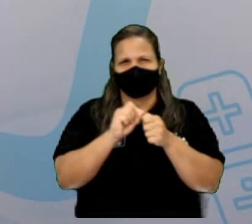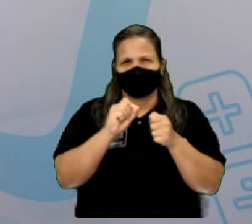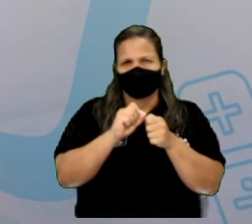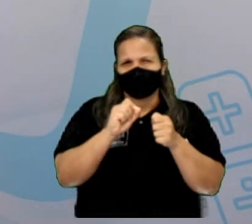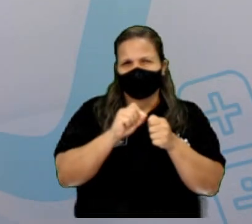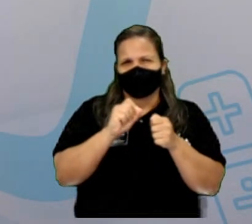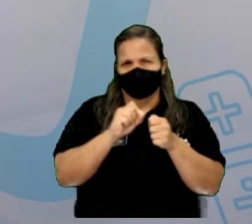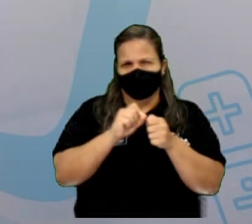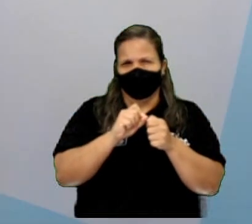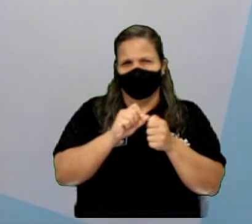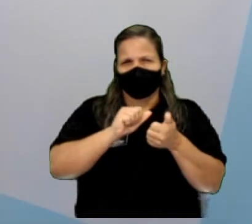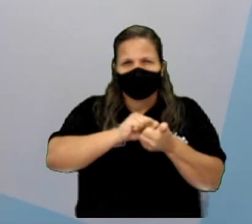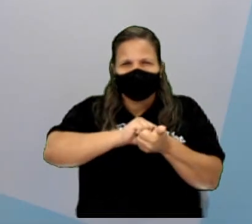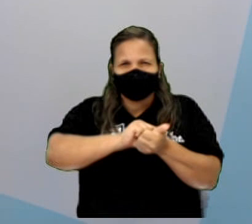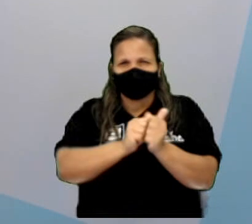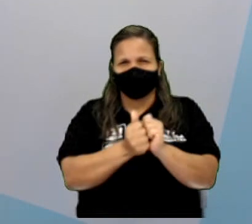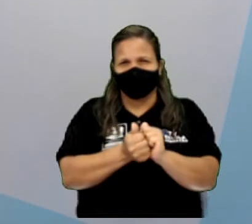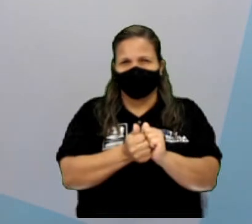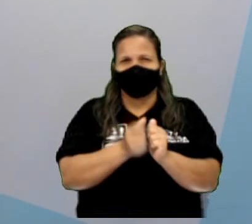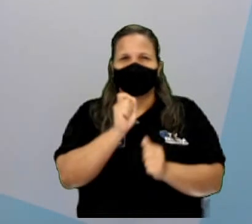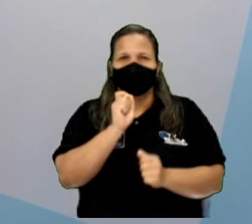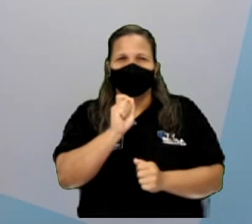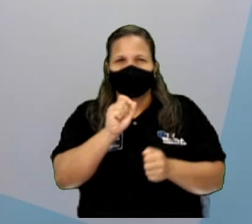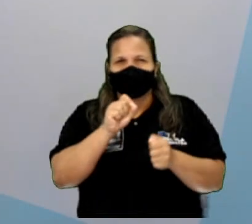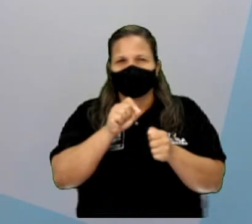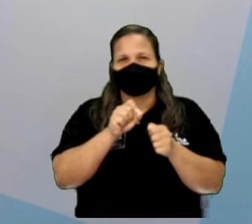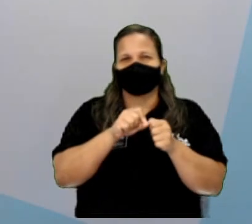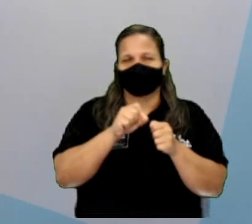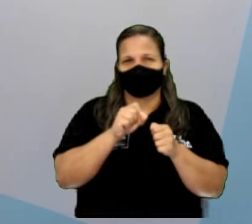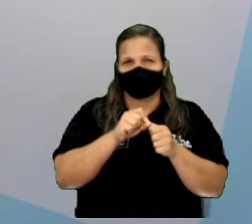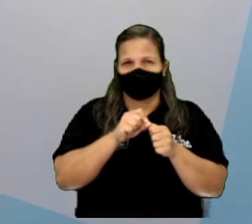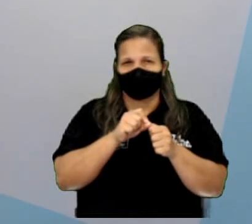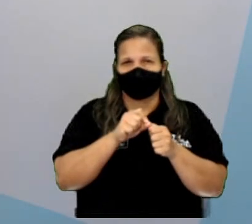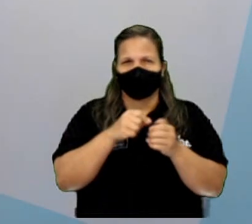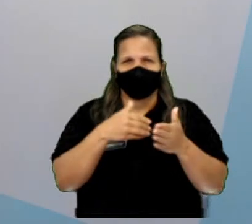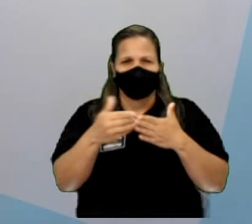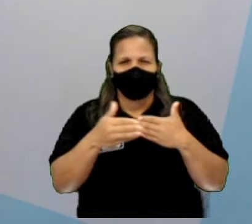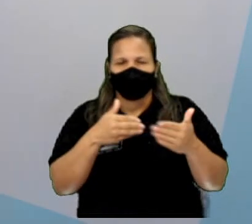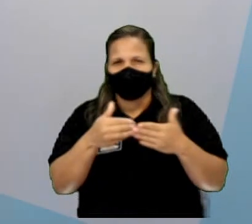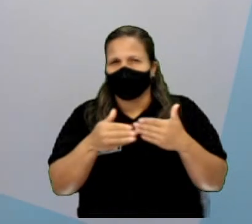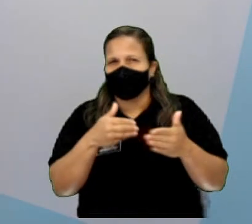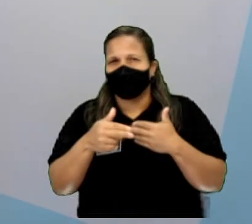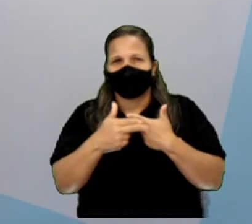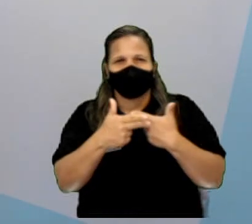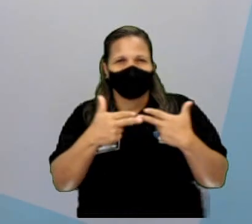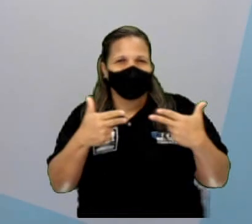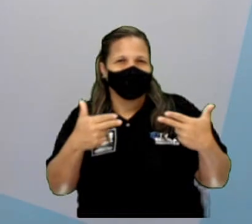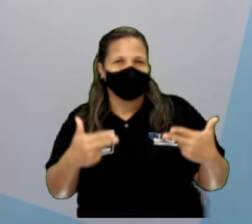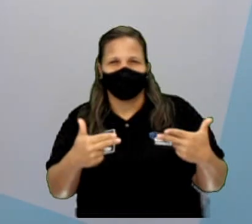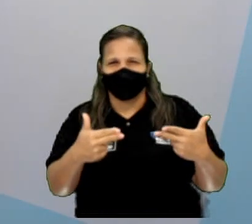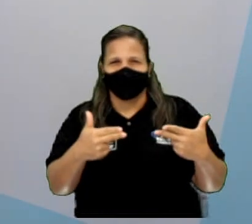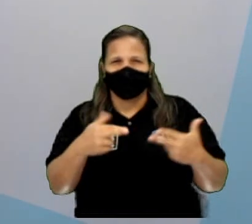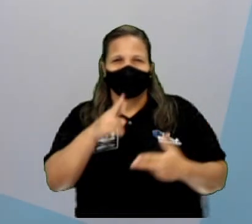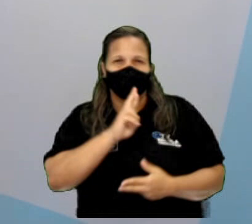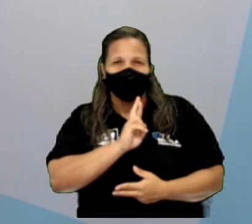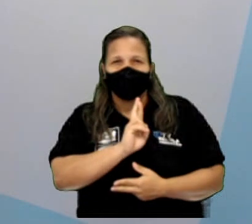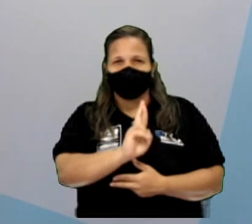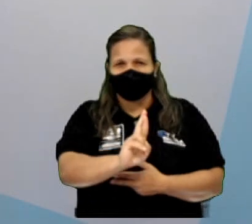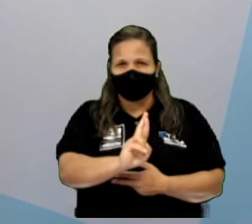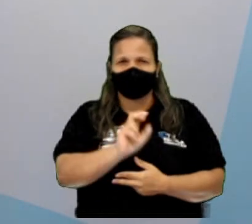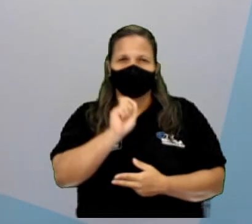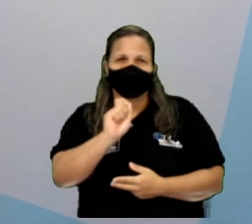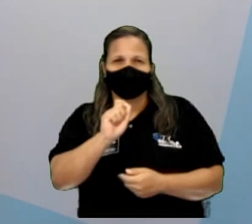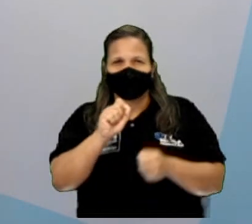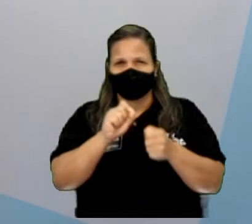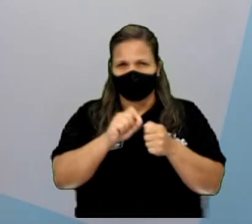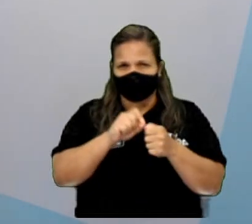ó, certo? Então, tudo que está relacionado à procura de possíveis respostas para essa pergunta dentro da dinâmica